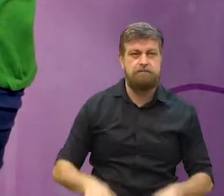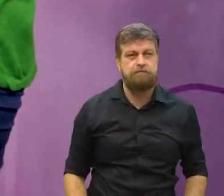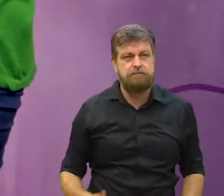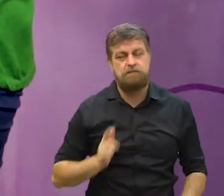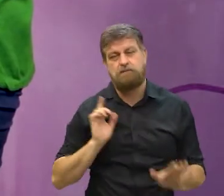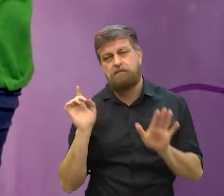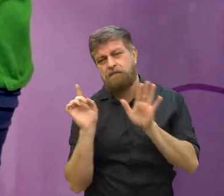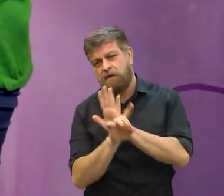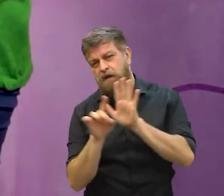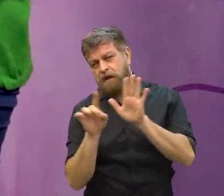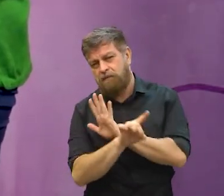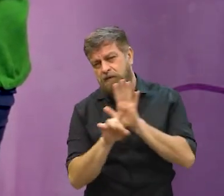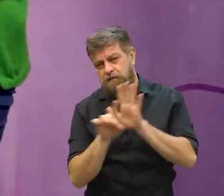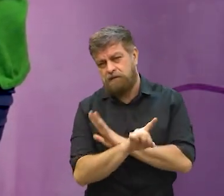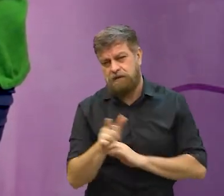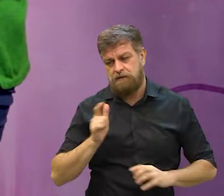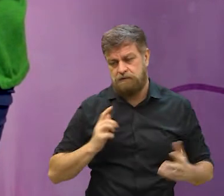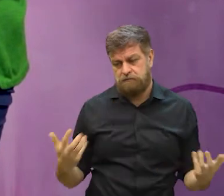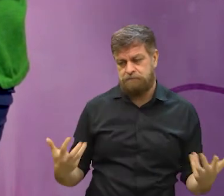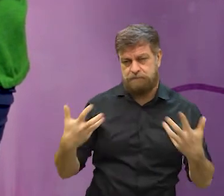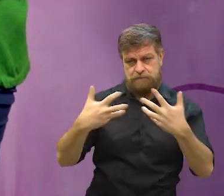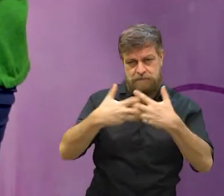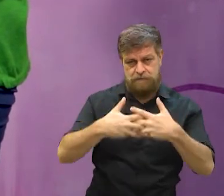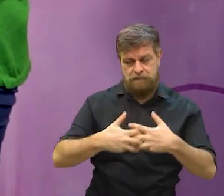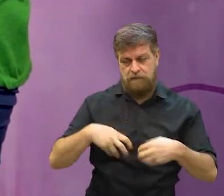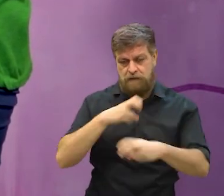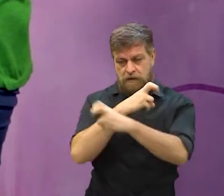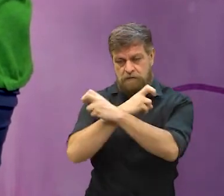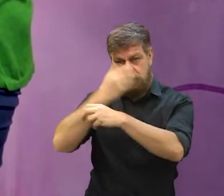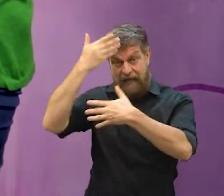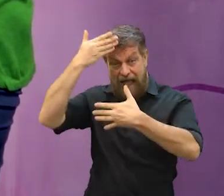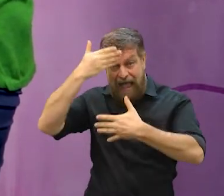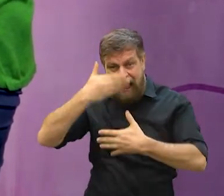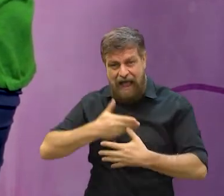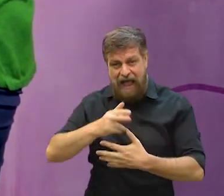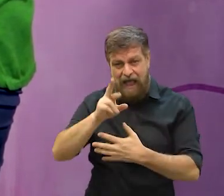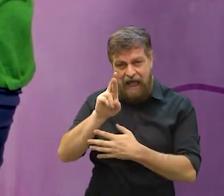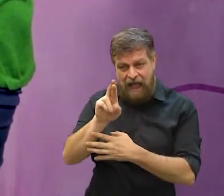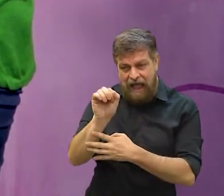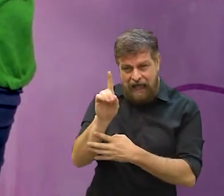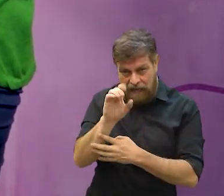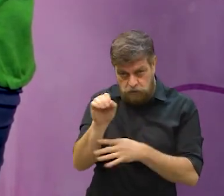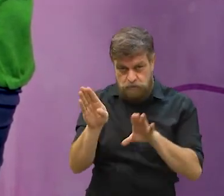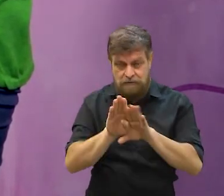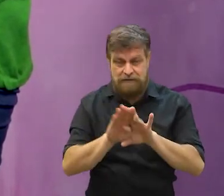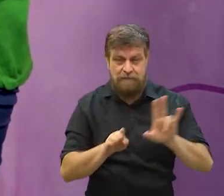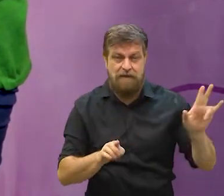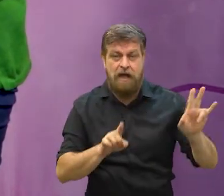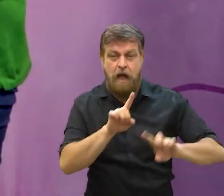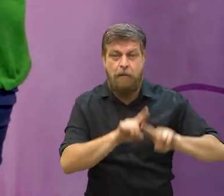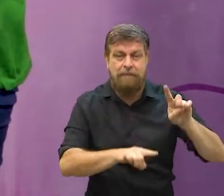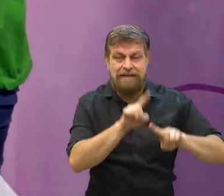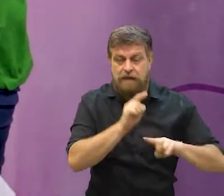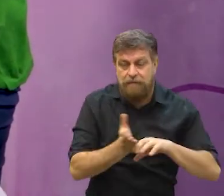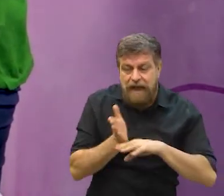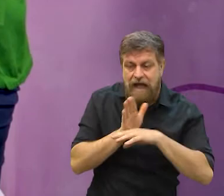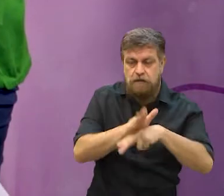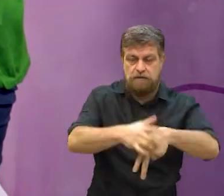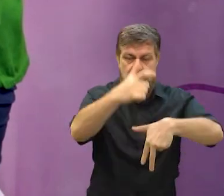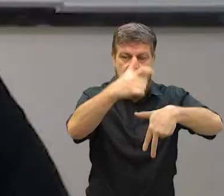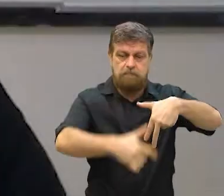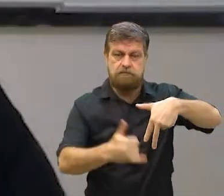ia perguntar isso, né? É uma junção da químio, da rádio e o cannabis para poder ajudar esse